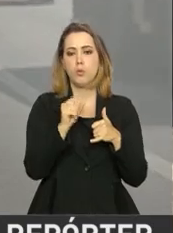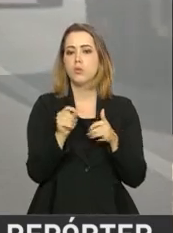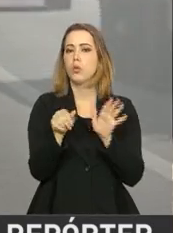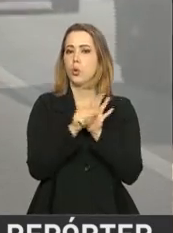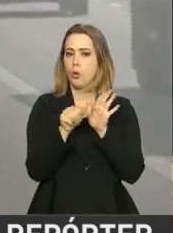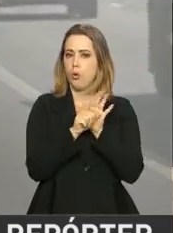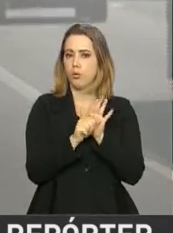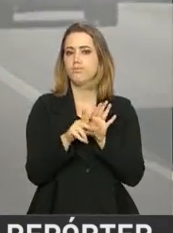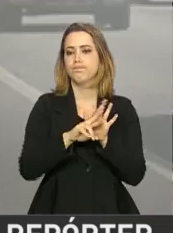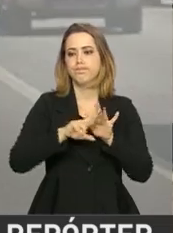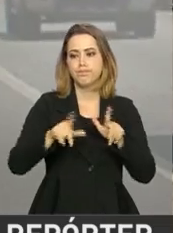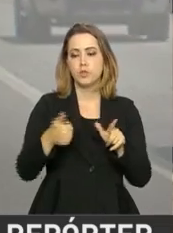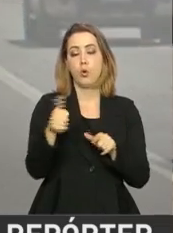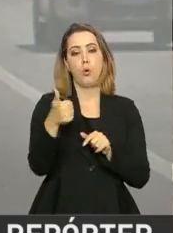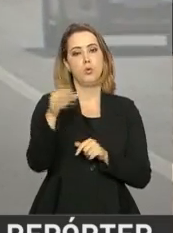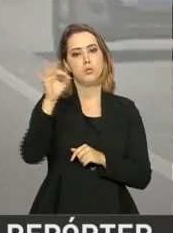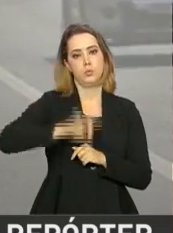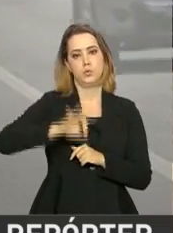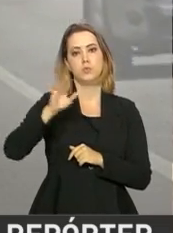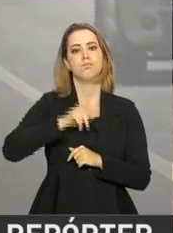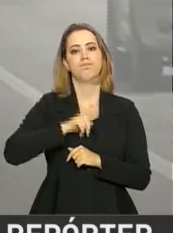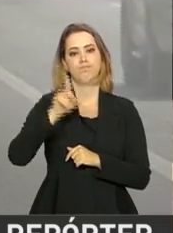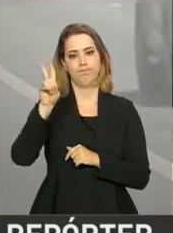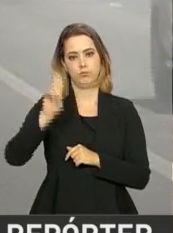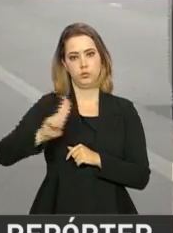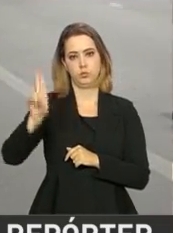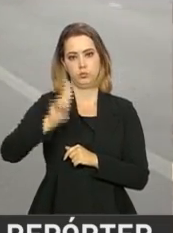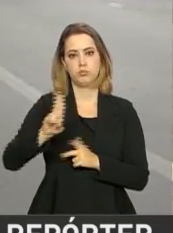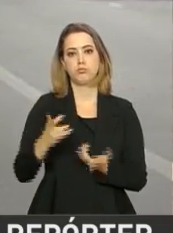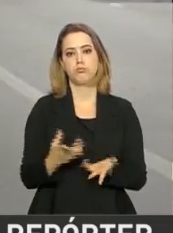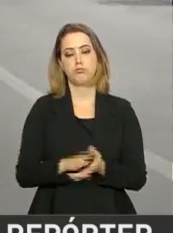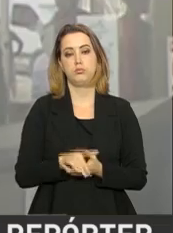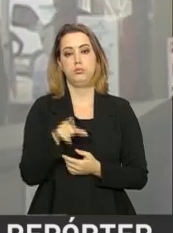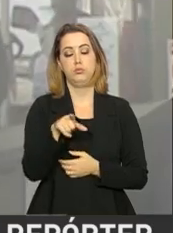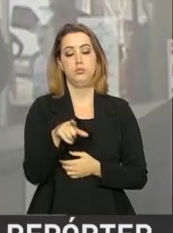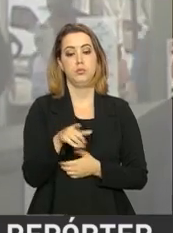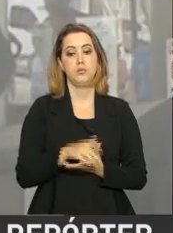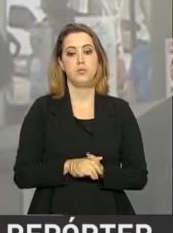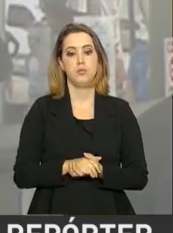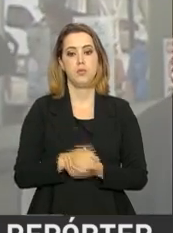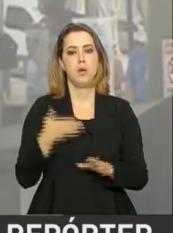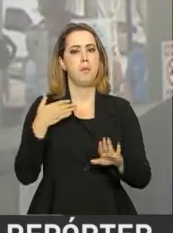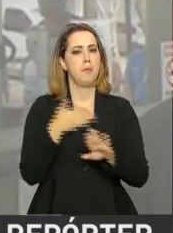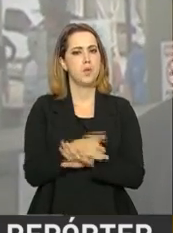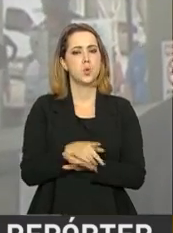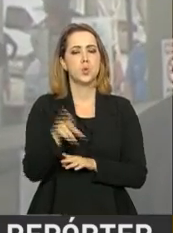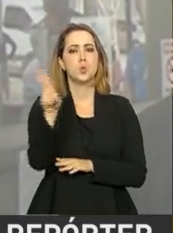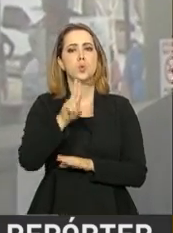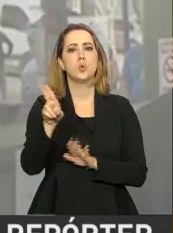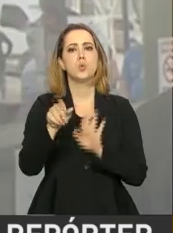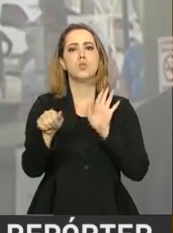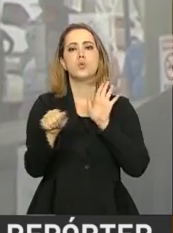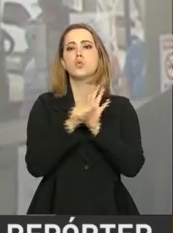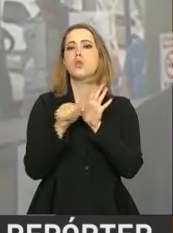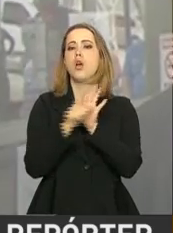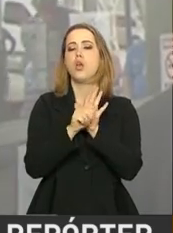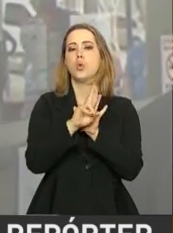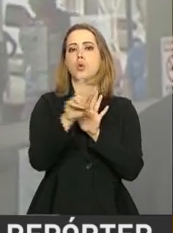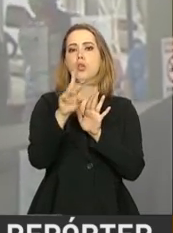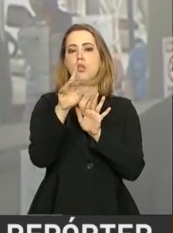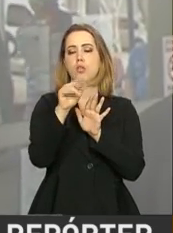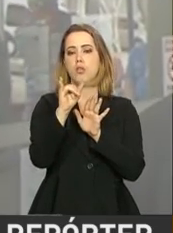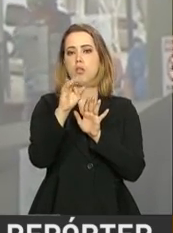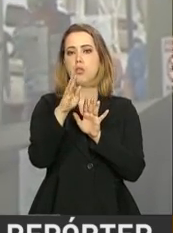tóxicas. Muita gente que pega a estrada há anos é a favor da medida. Quem usa rebite geralmente não sente sono, então a pessoa